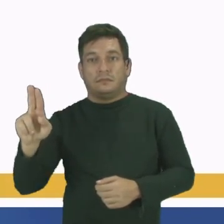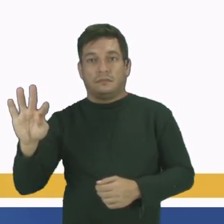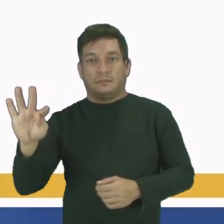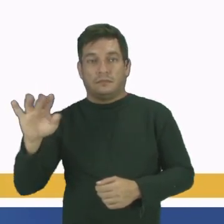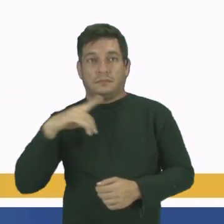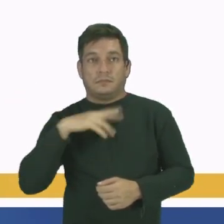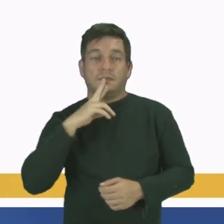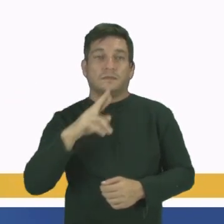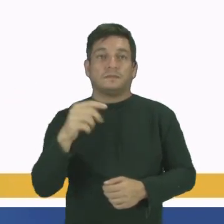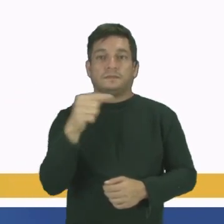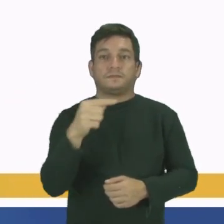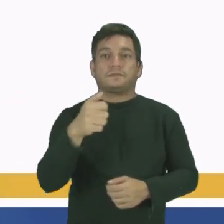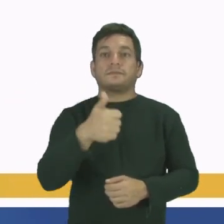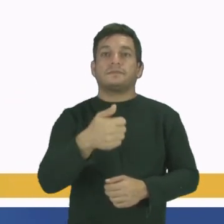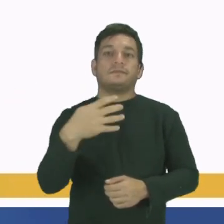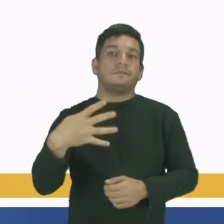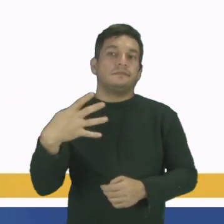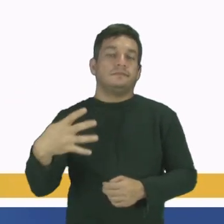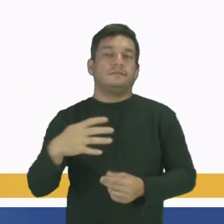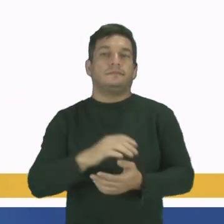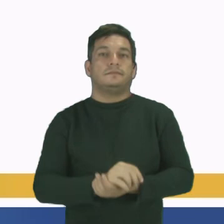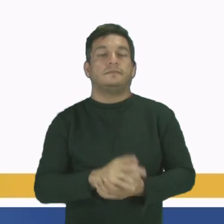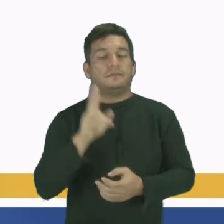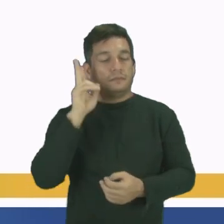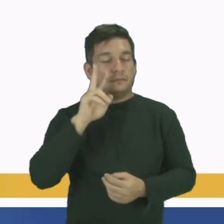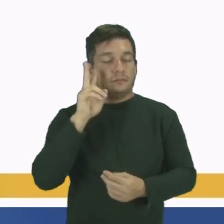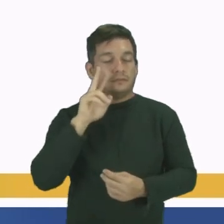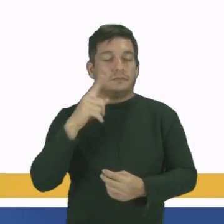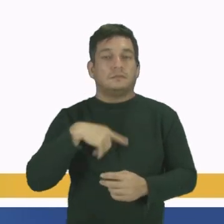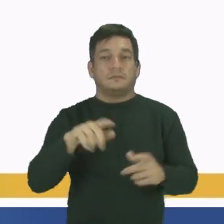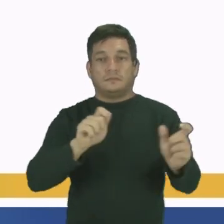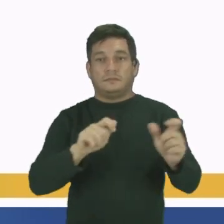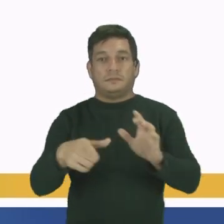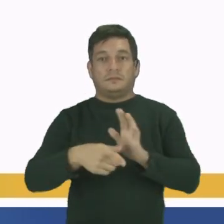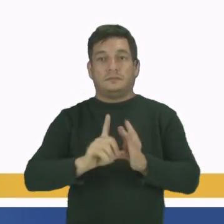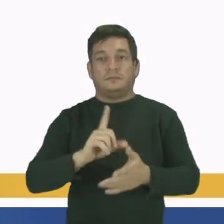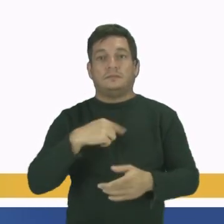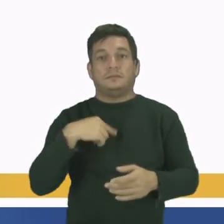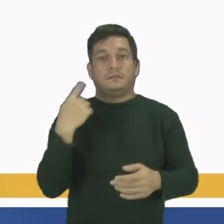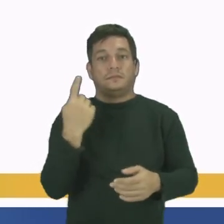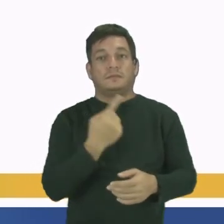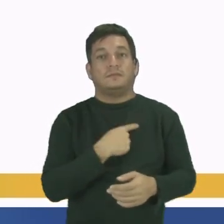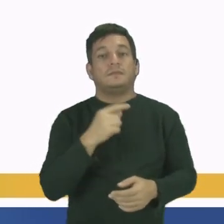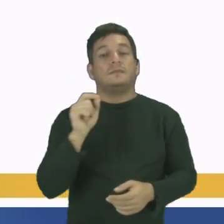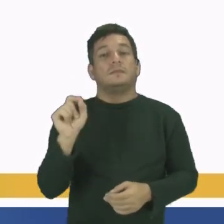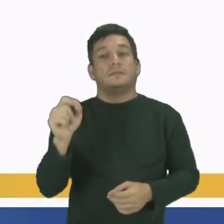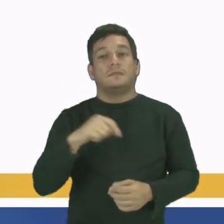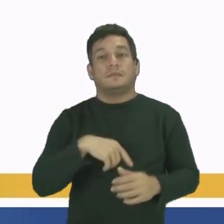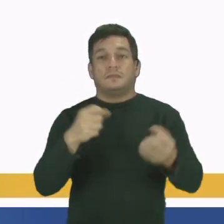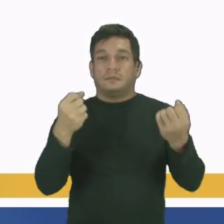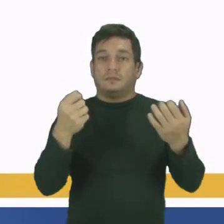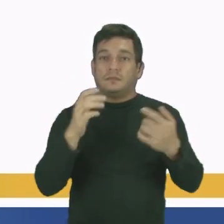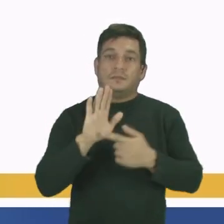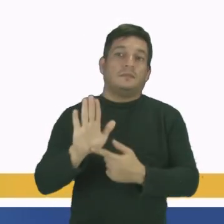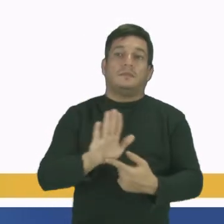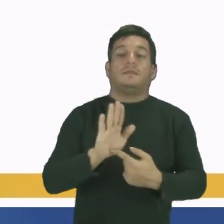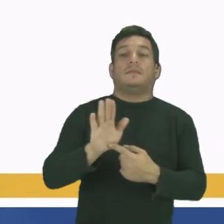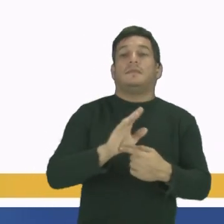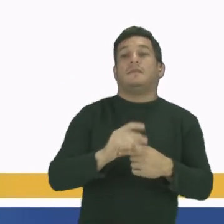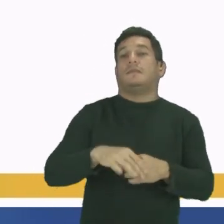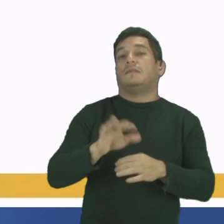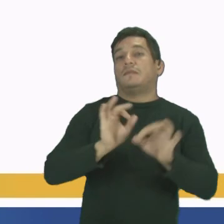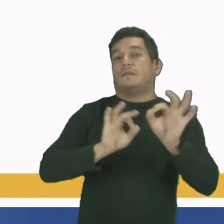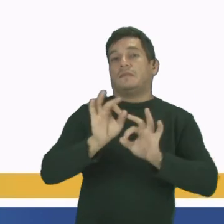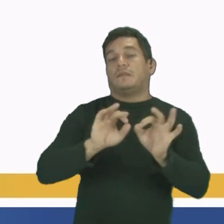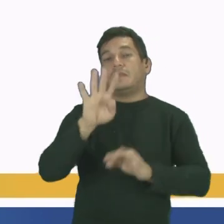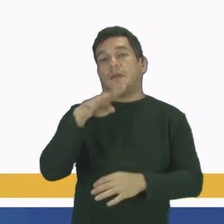resultado menos 144. Lembra que no slide anterior, quando nós determinamos o determinante